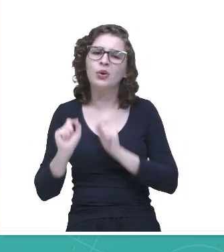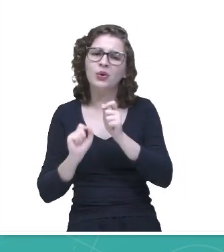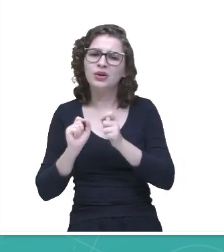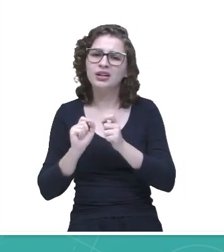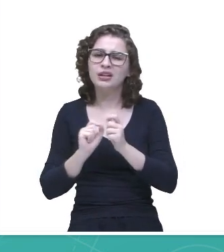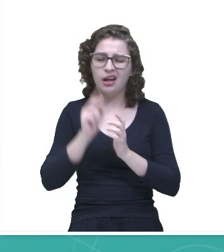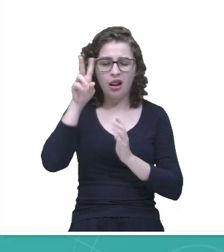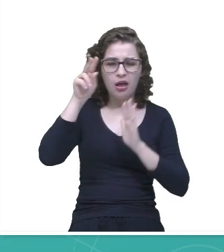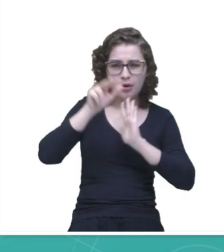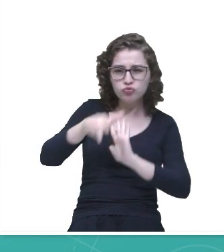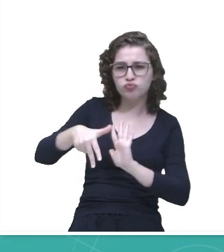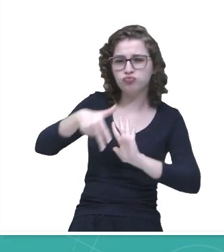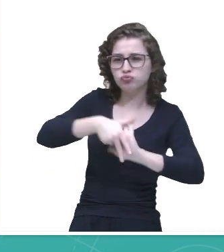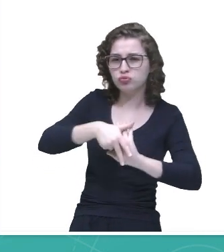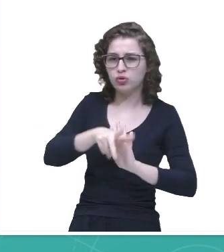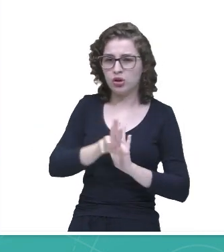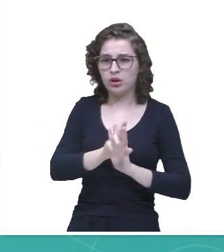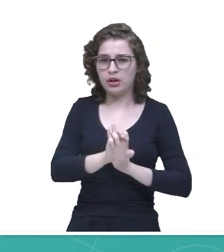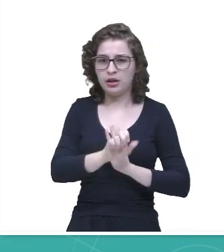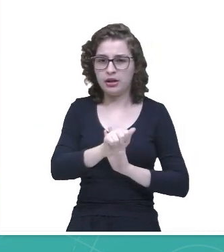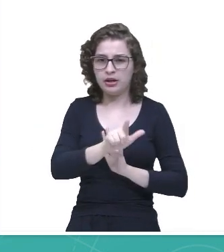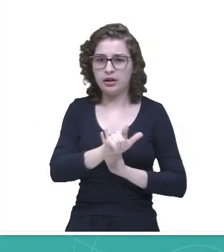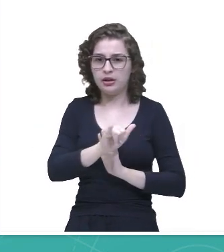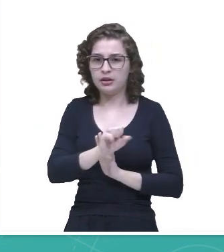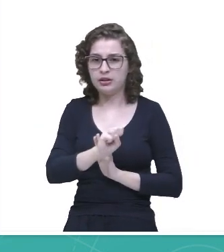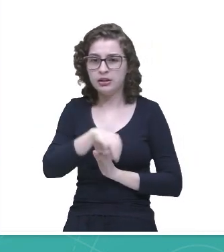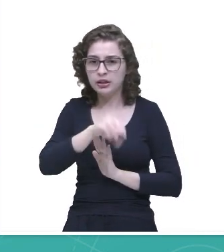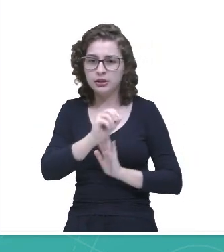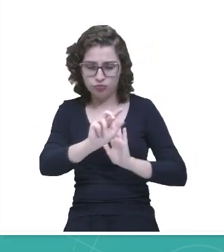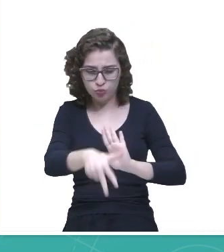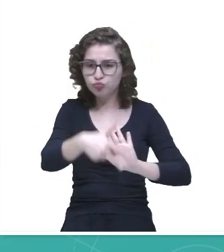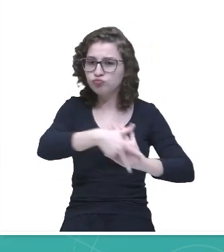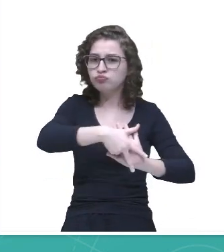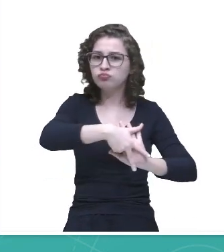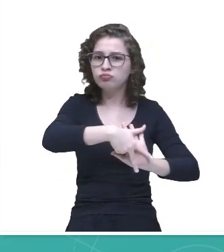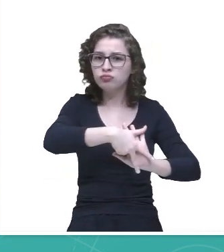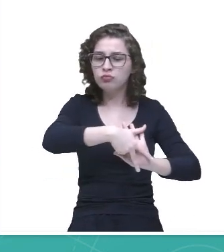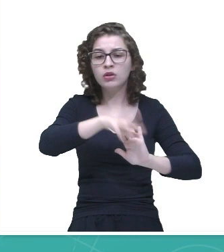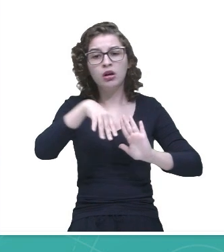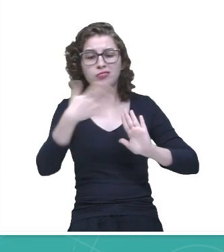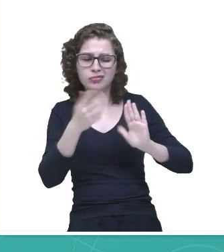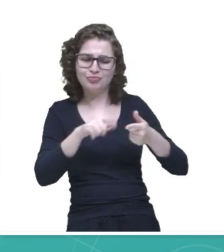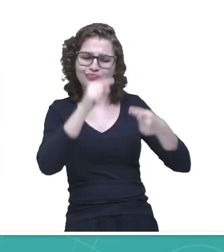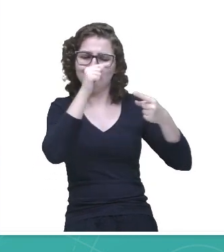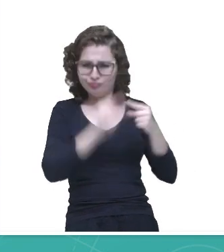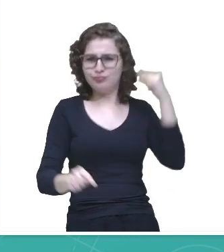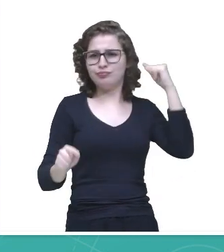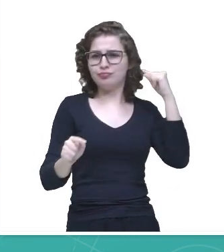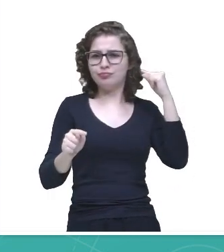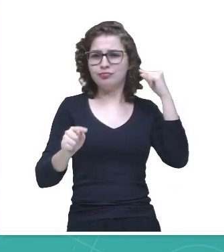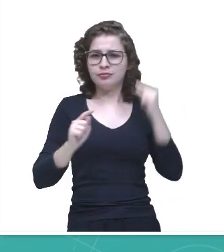realismo. Realismo, uma outra tendência artística, tá? Então, os impressionistas, eles queriam quebrar com as